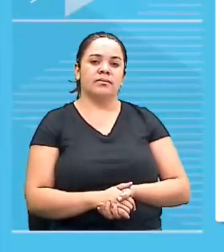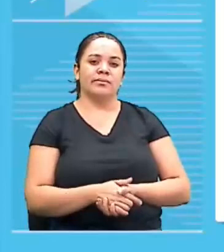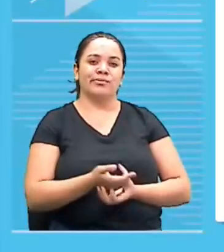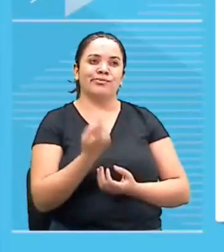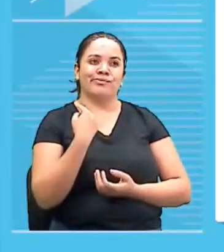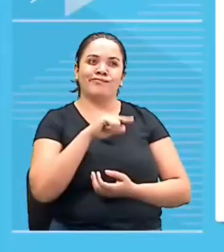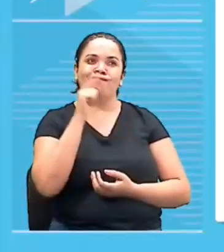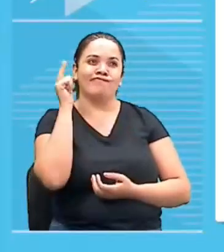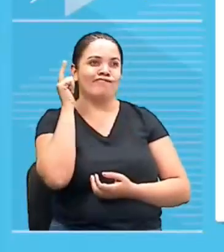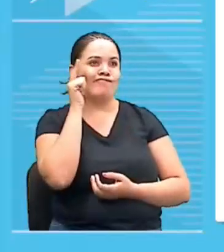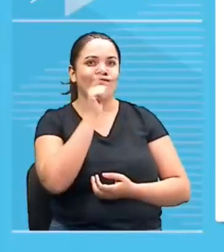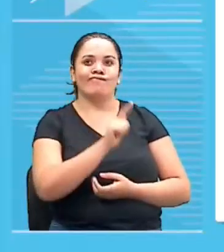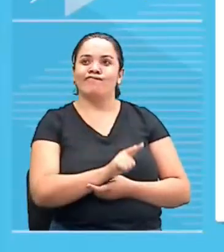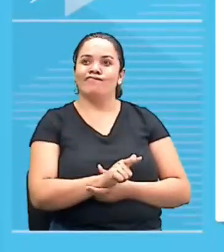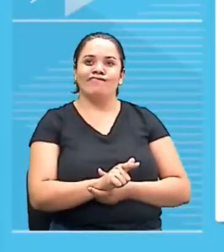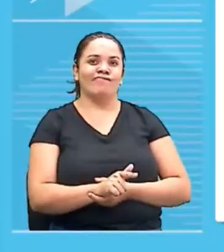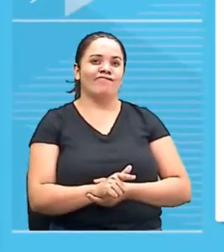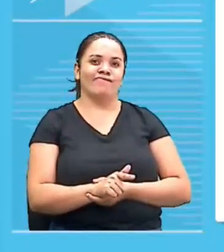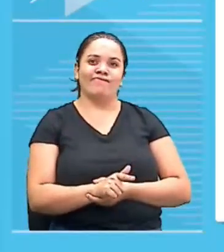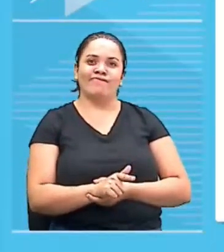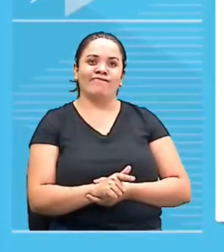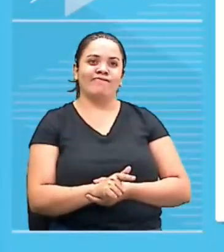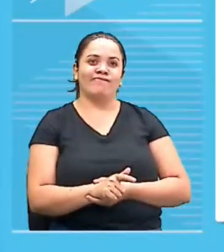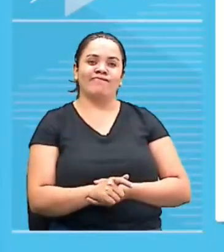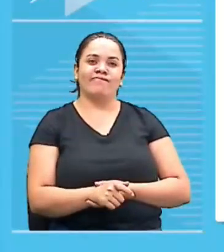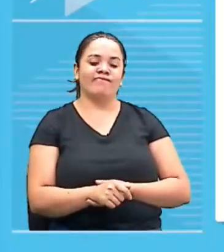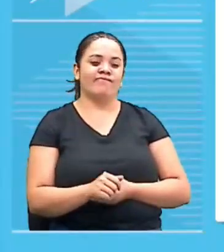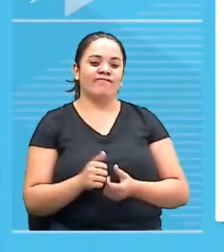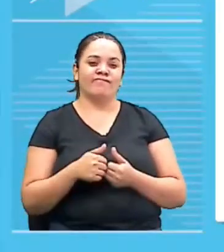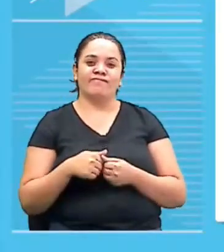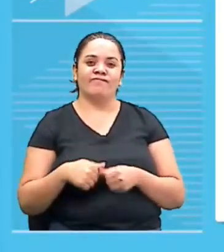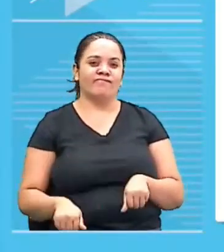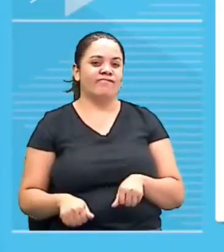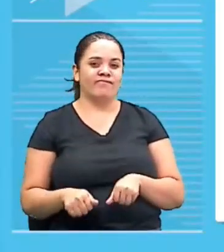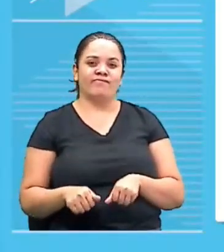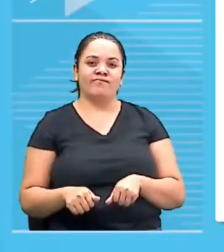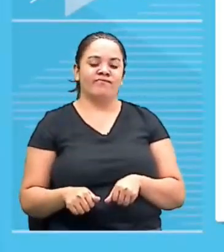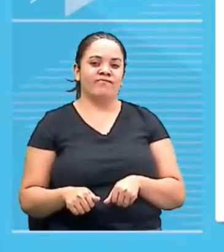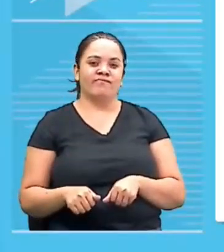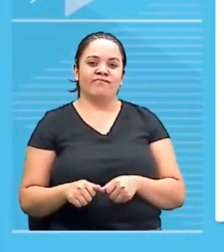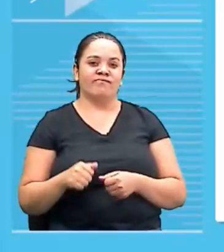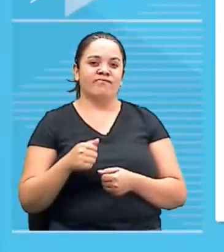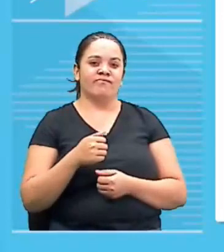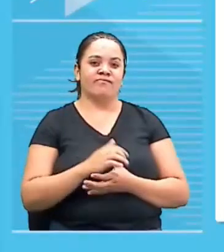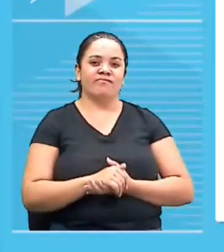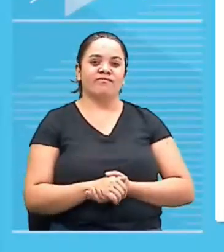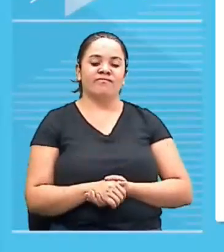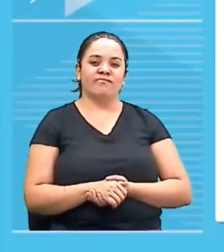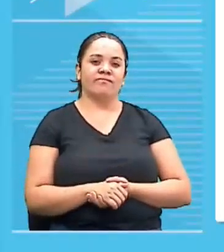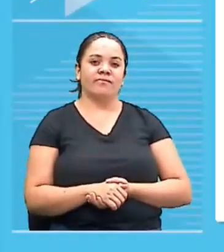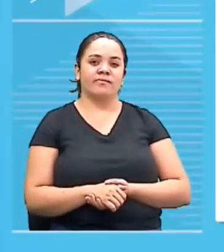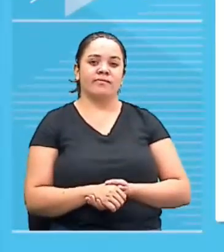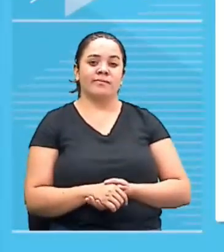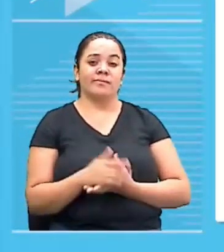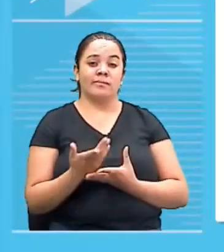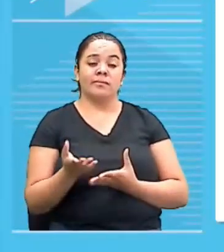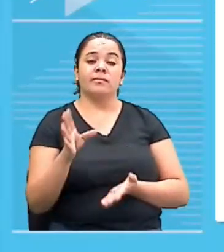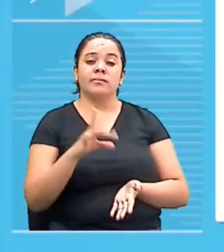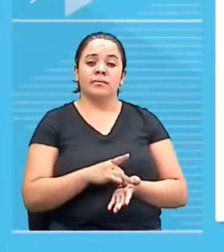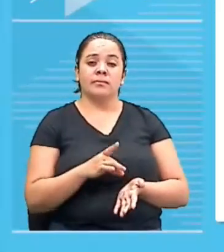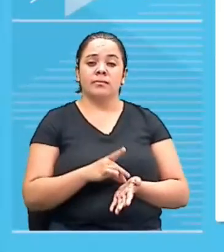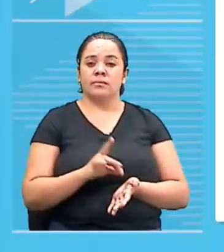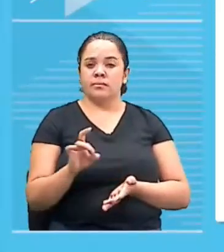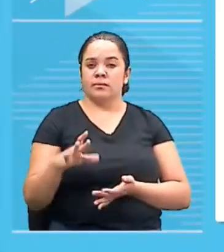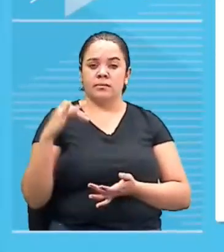não consegue mais ficar sem isso. É irreversível. E essa realidade não é só com